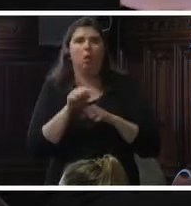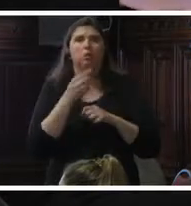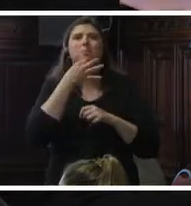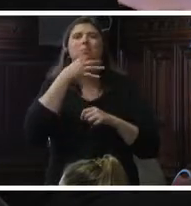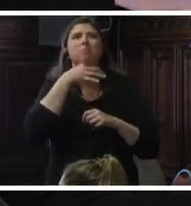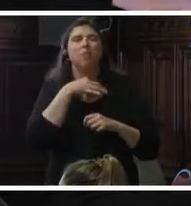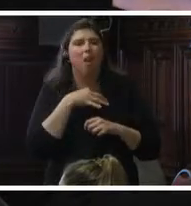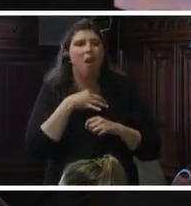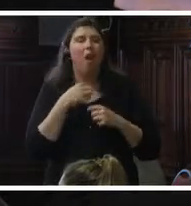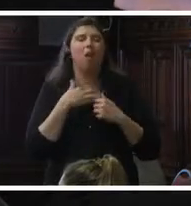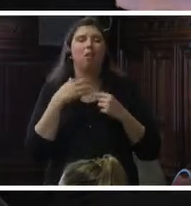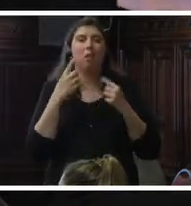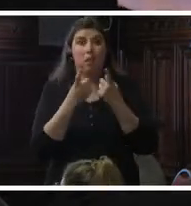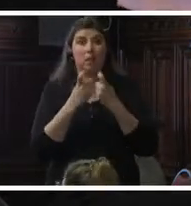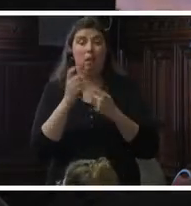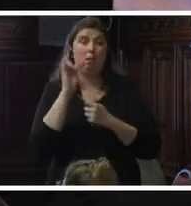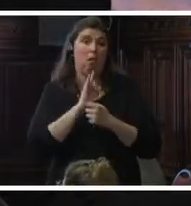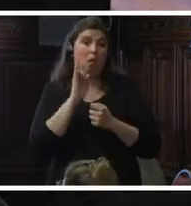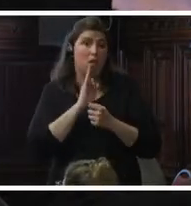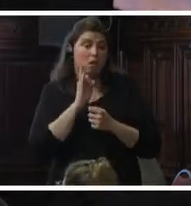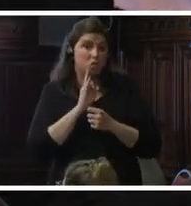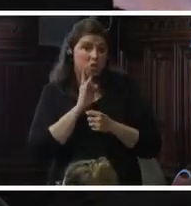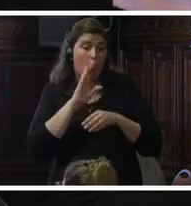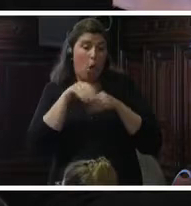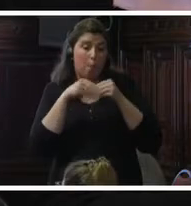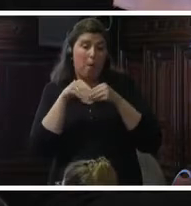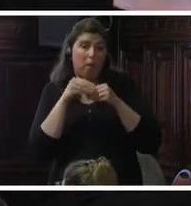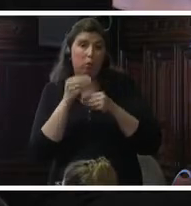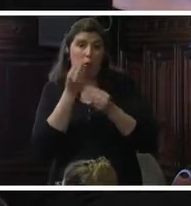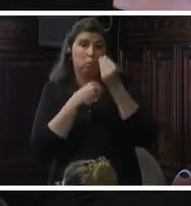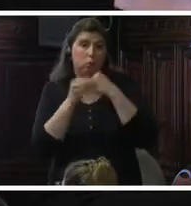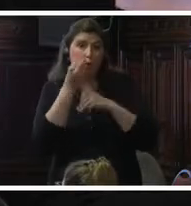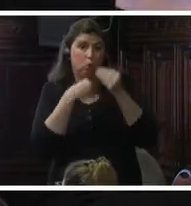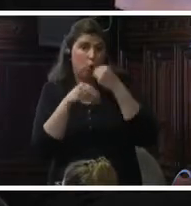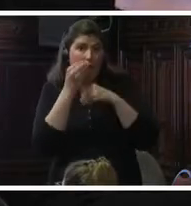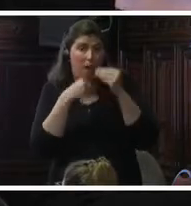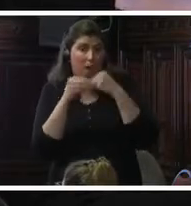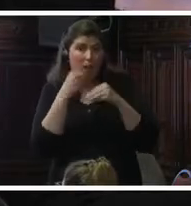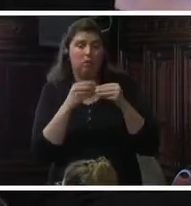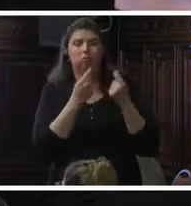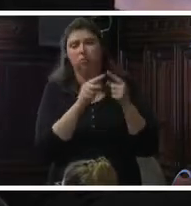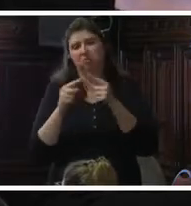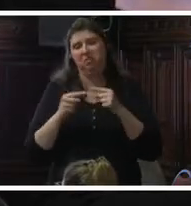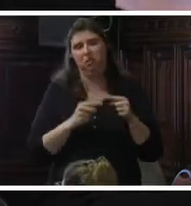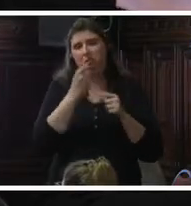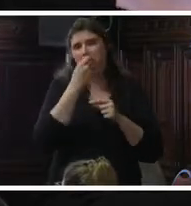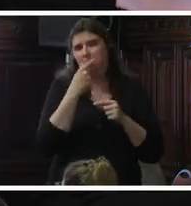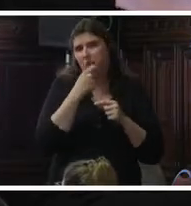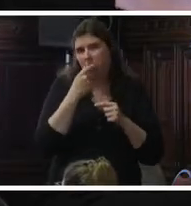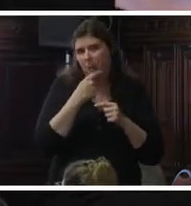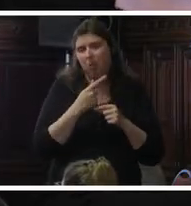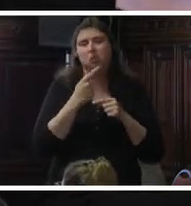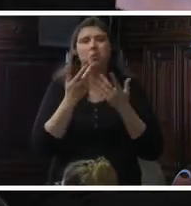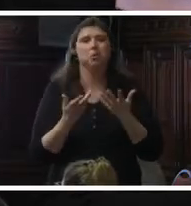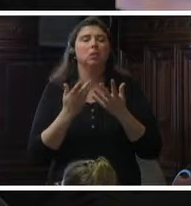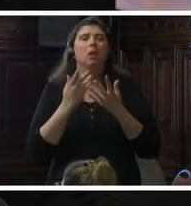leite, suplementos nutricionais especiais, vários tipos de medicamentos anticonvulsivos e acesso a procedimentos cirúrgicos